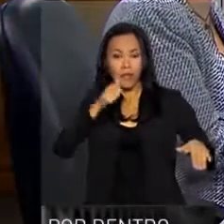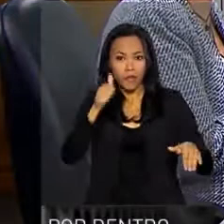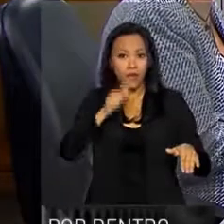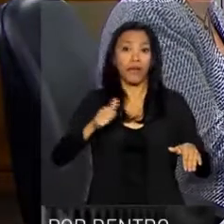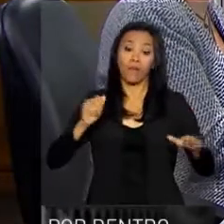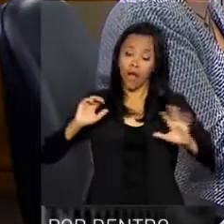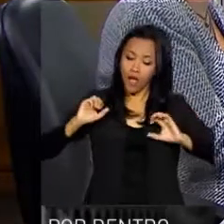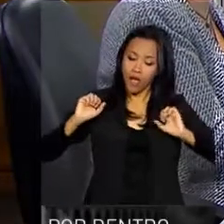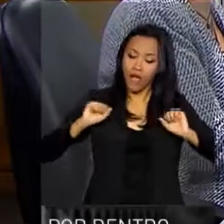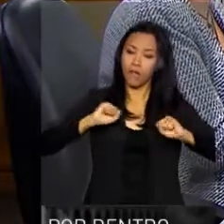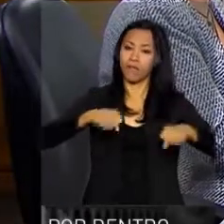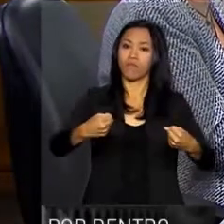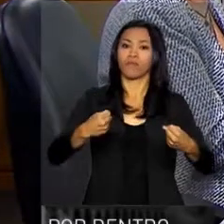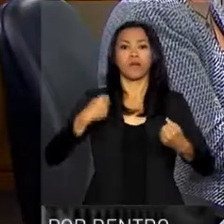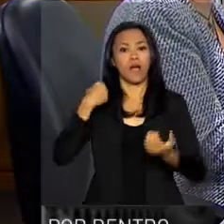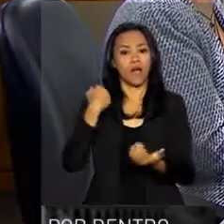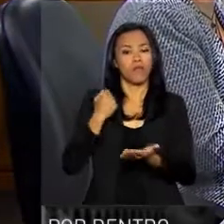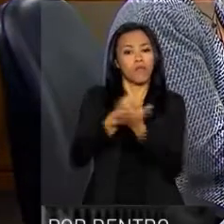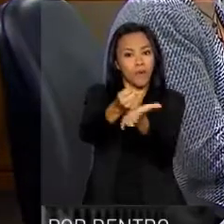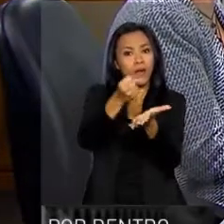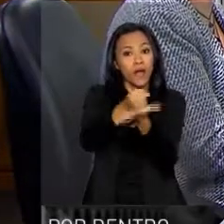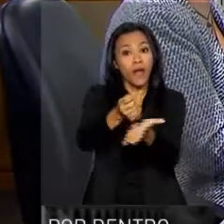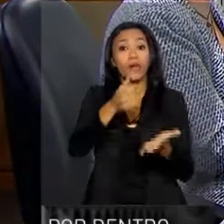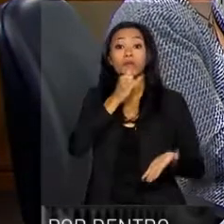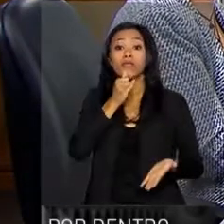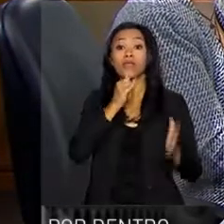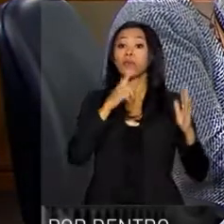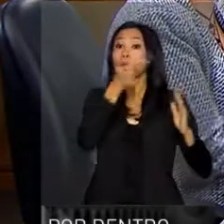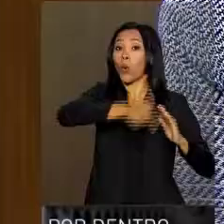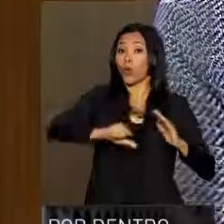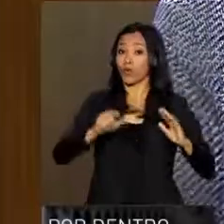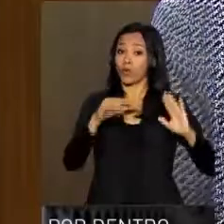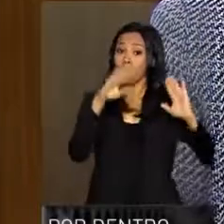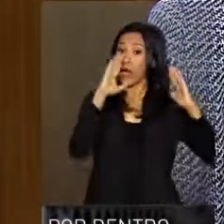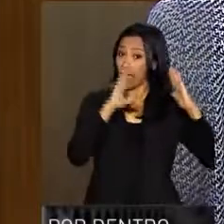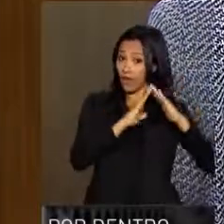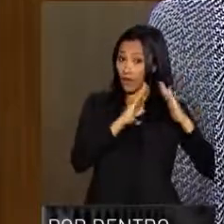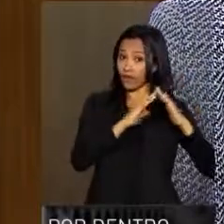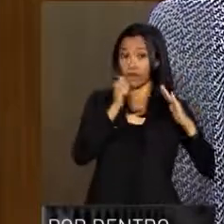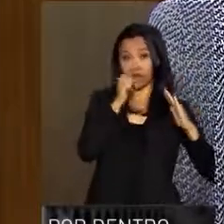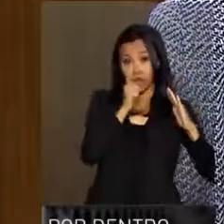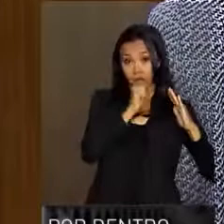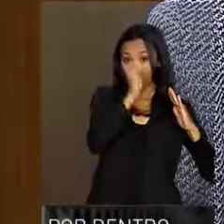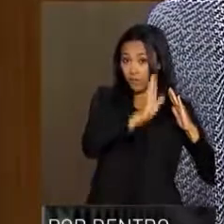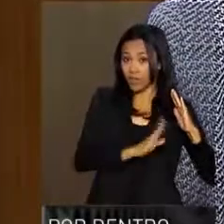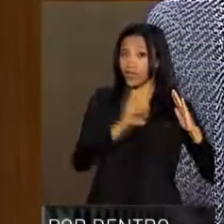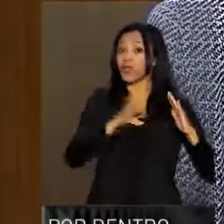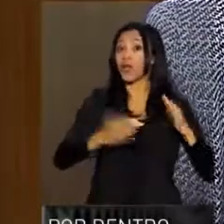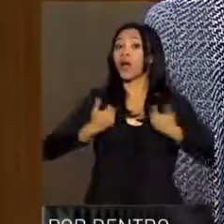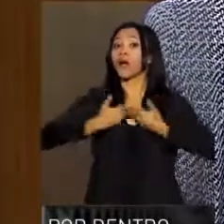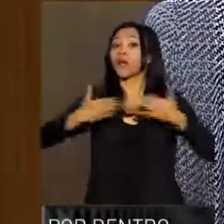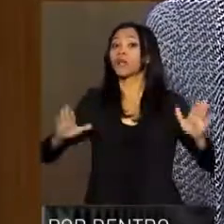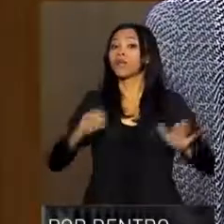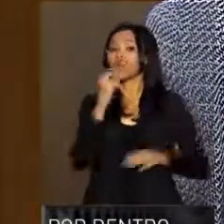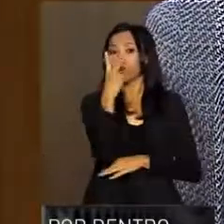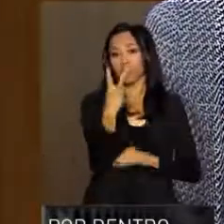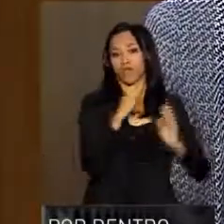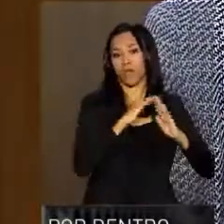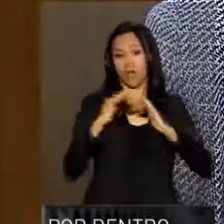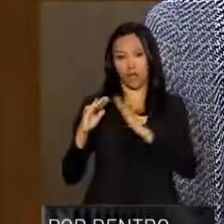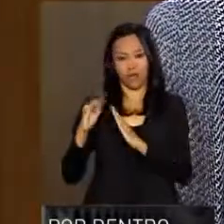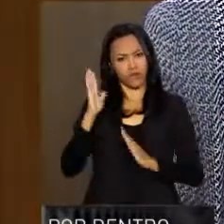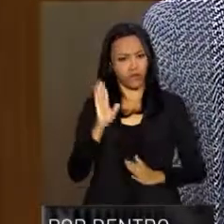do governo como a casa da mulher brasileira que vão já inauguramos a nesse governo já inauguramos duas casas já estão funcionando